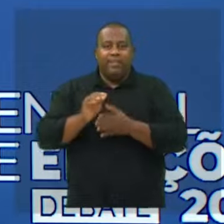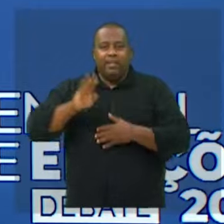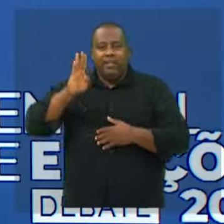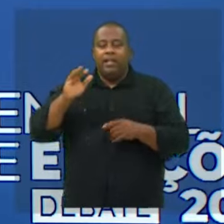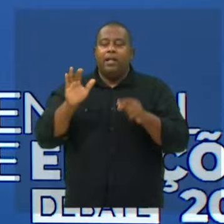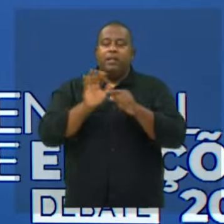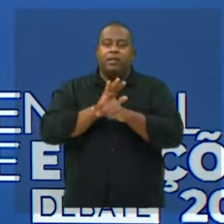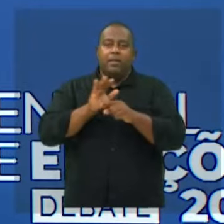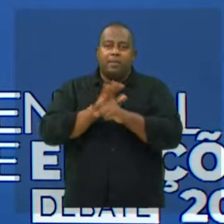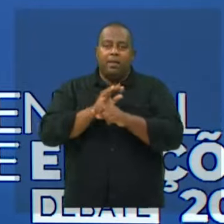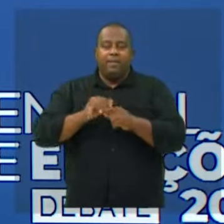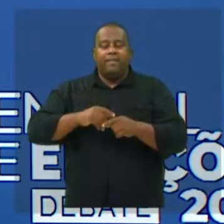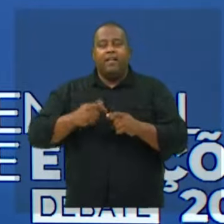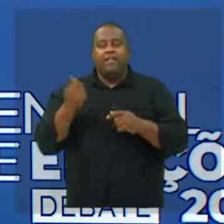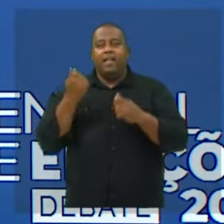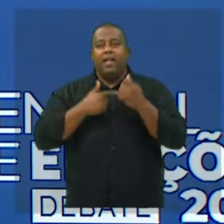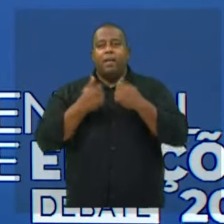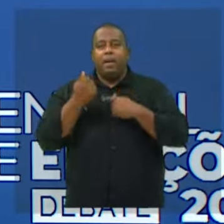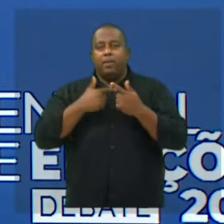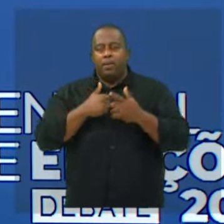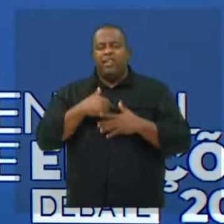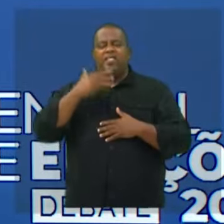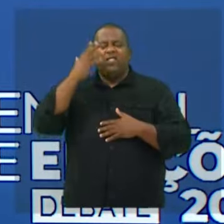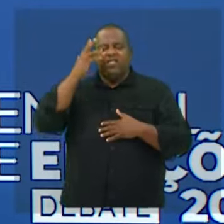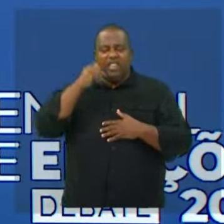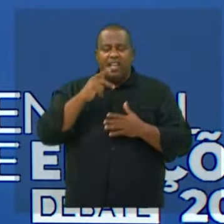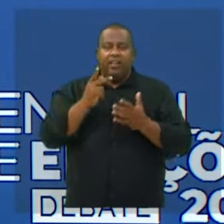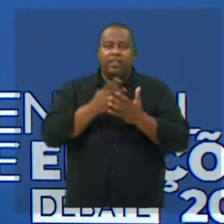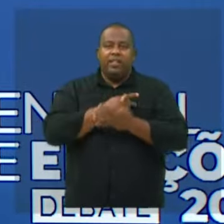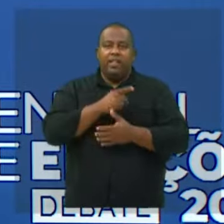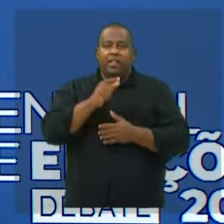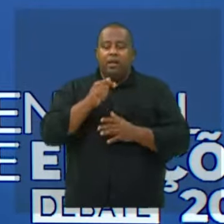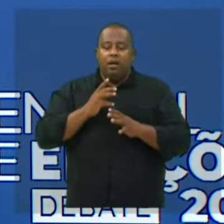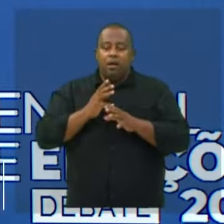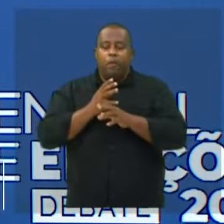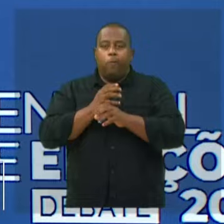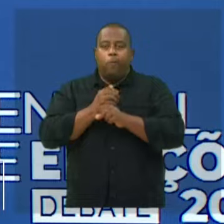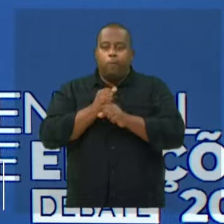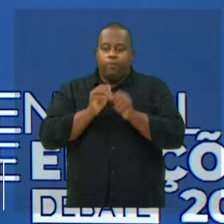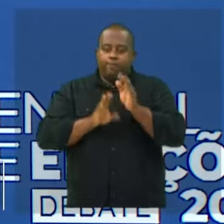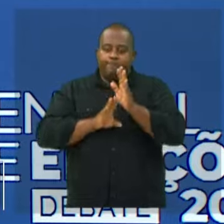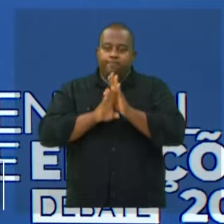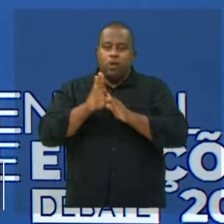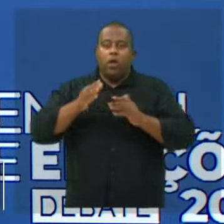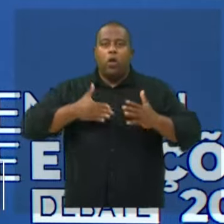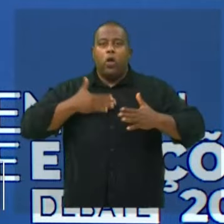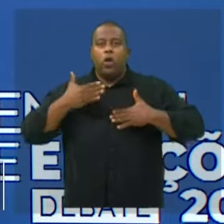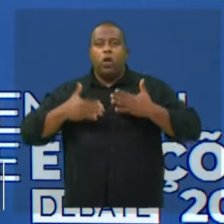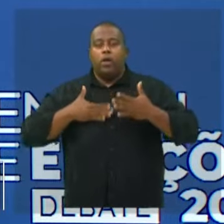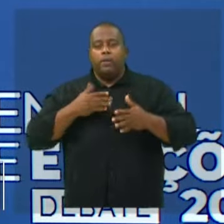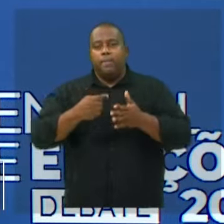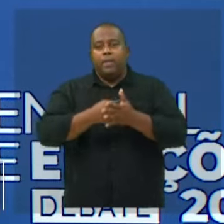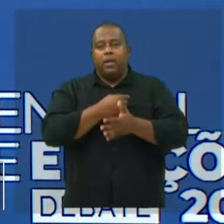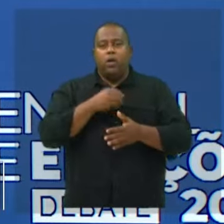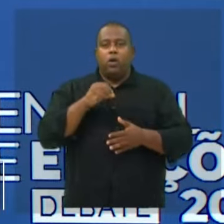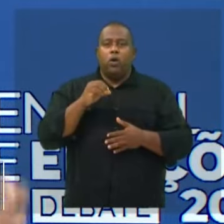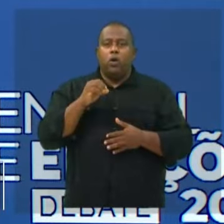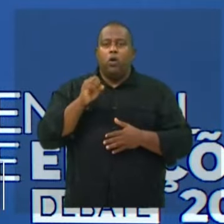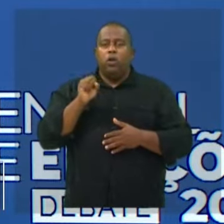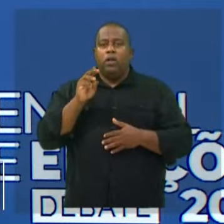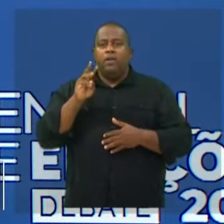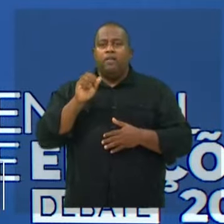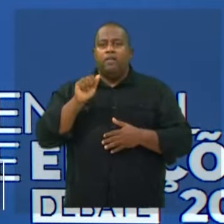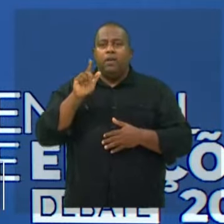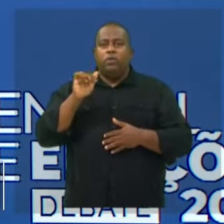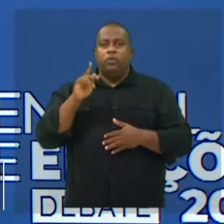vice-versa acontece mas eu sei o que tá acontecendo sãoos números que estão assustando e um candidato que me pergunta Osvaldinho parece que não fez parte do